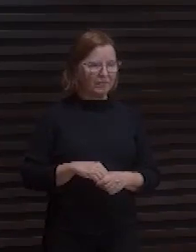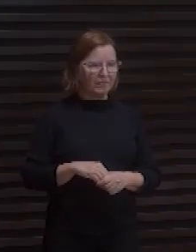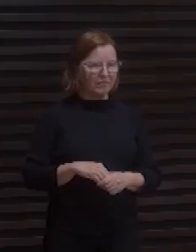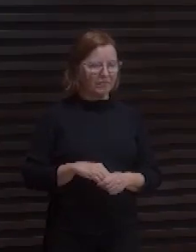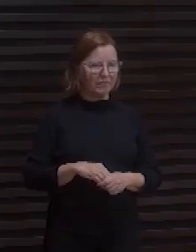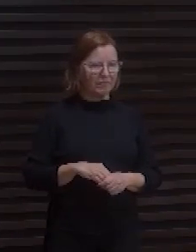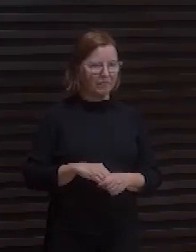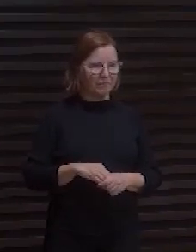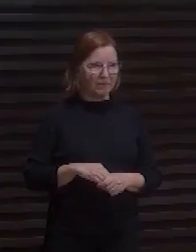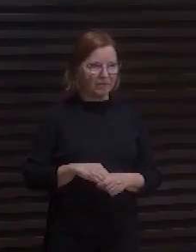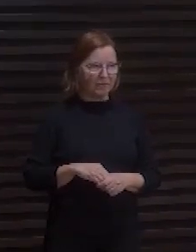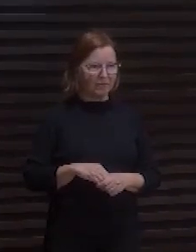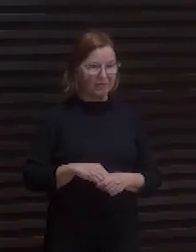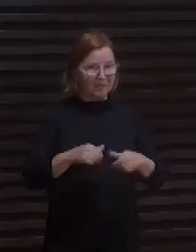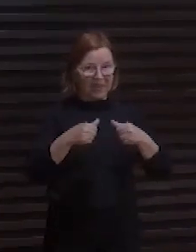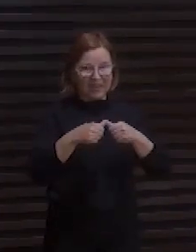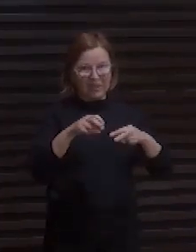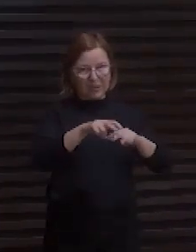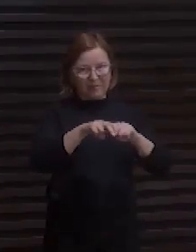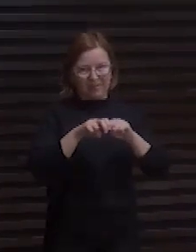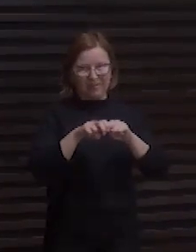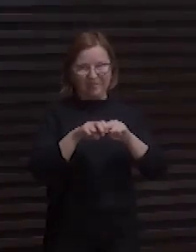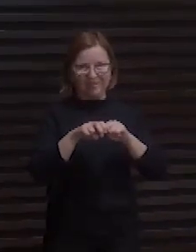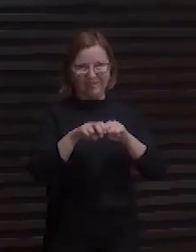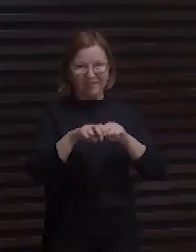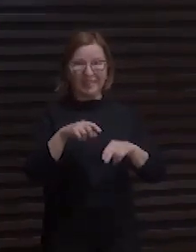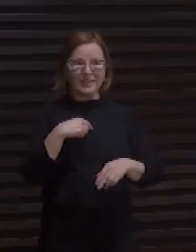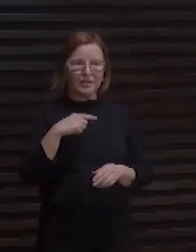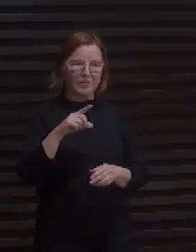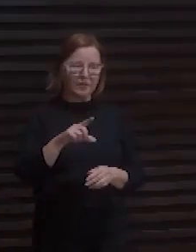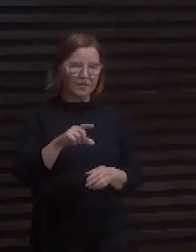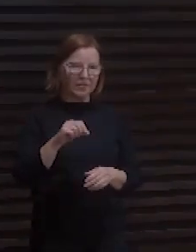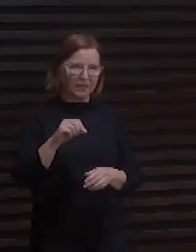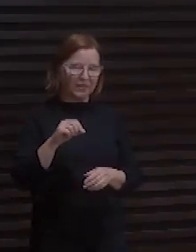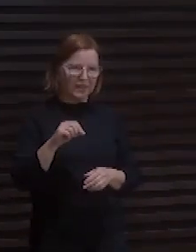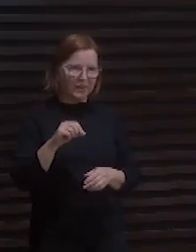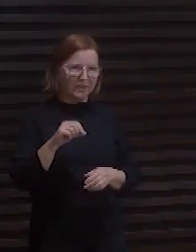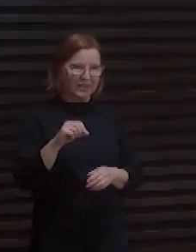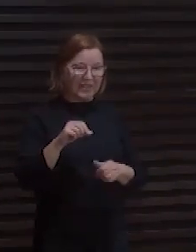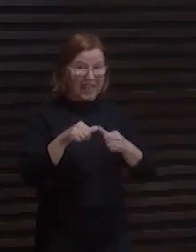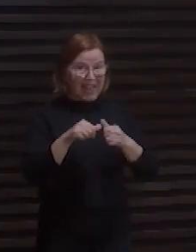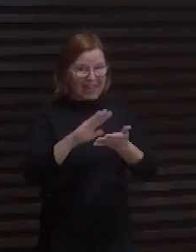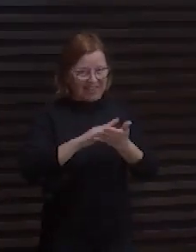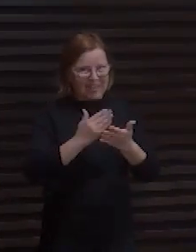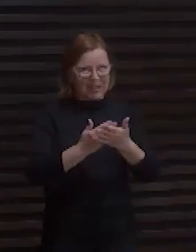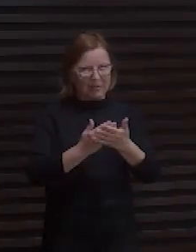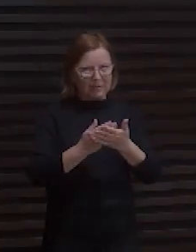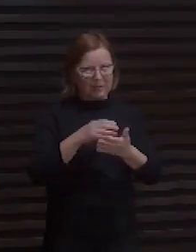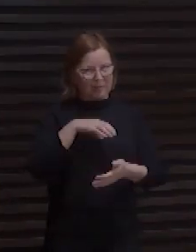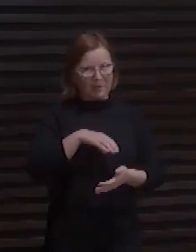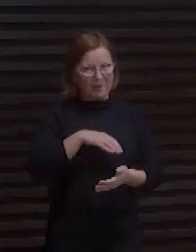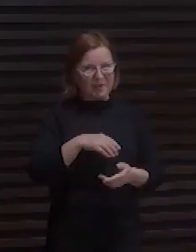E esse foi o motivo pelo qual eu preferi adotar a versão NAA, porque aqui